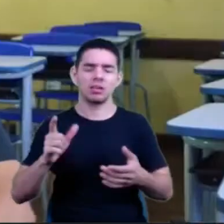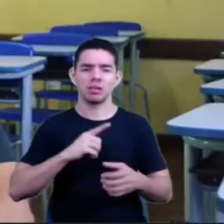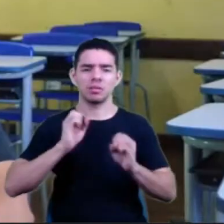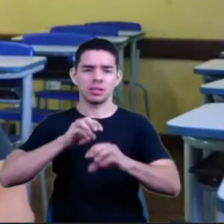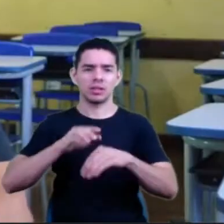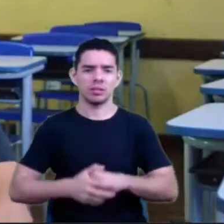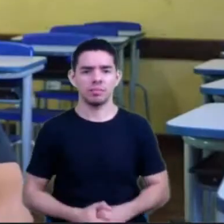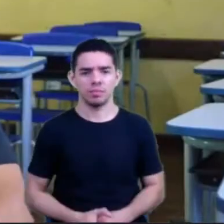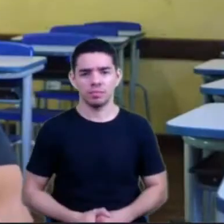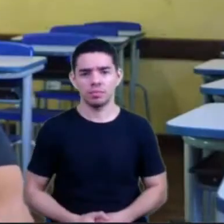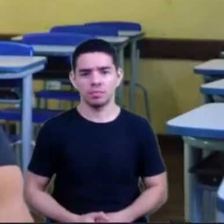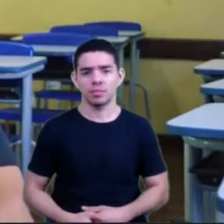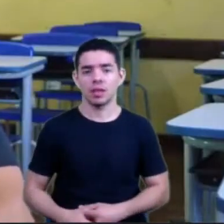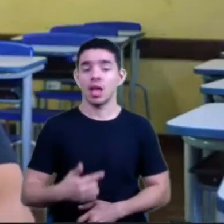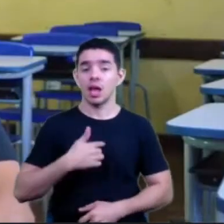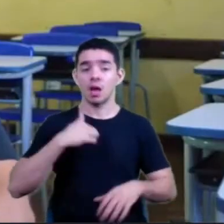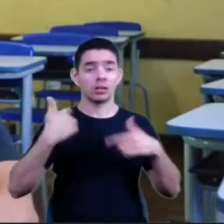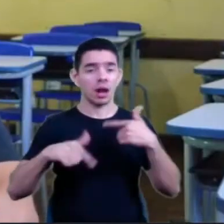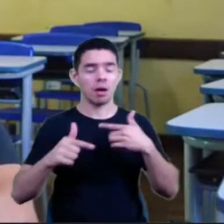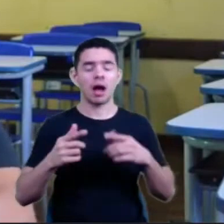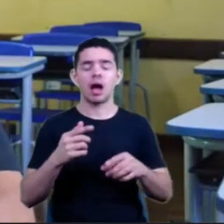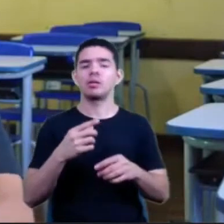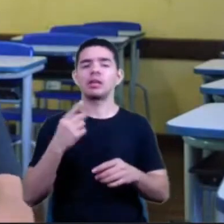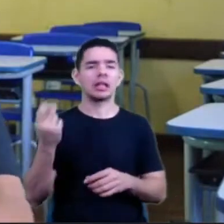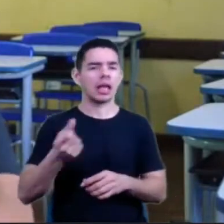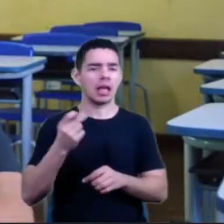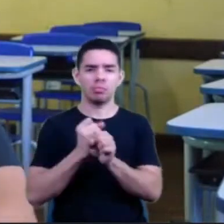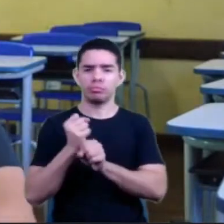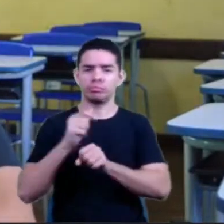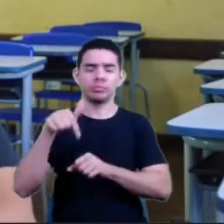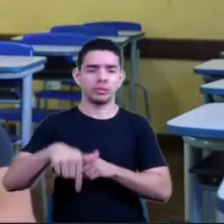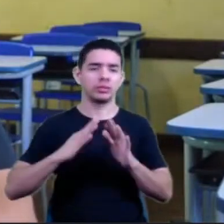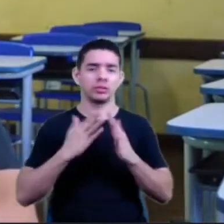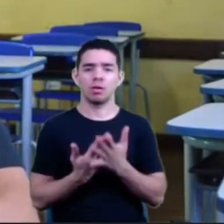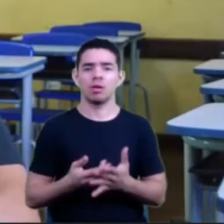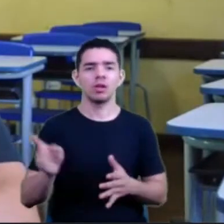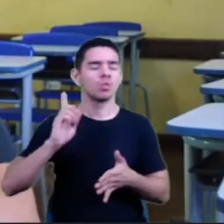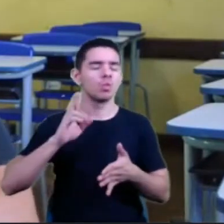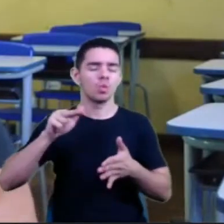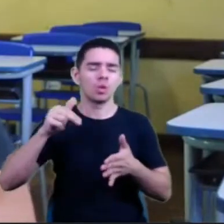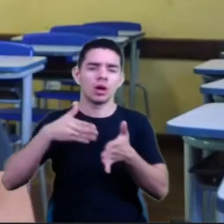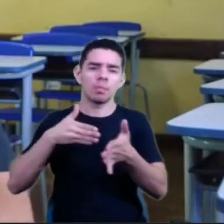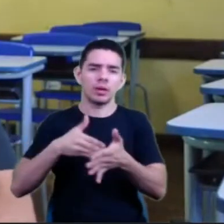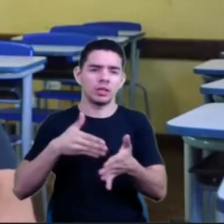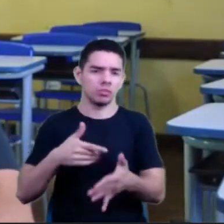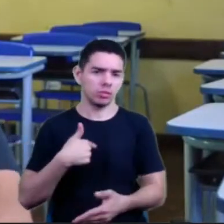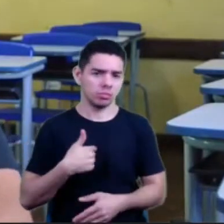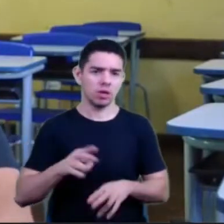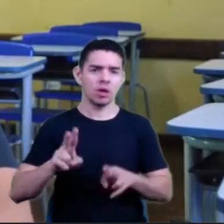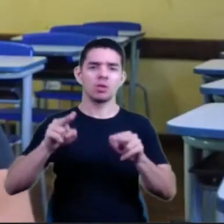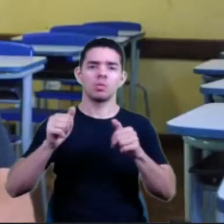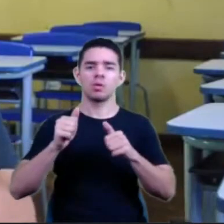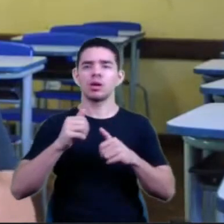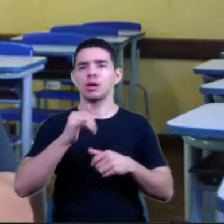Eu trabalho há muito tempo aqui nesse colégio, nunca fui pedido por nenhuma direção que trabalhou, nunca tive nenhuma